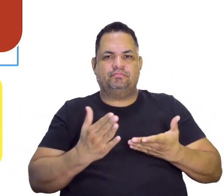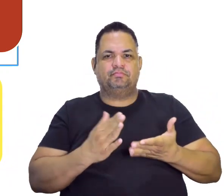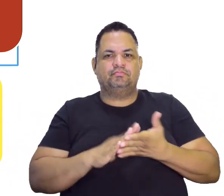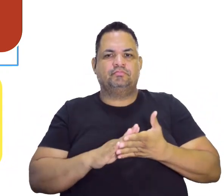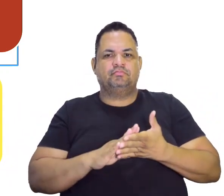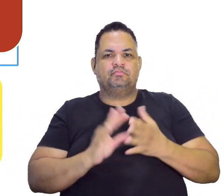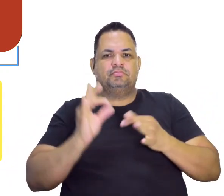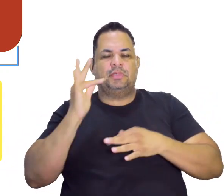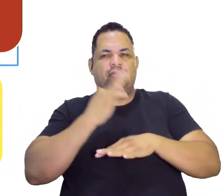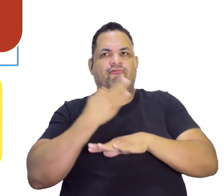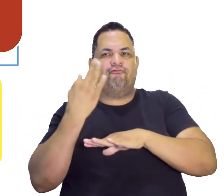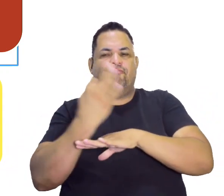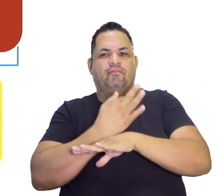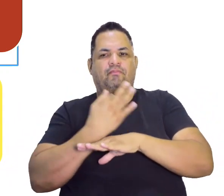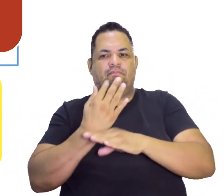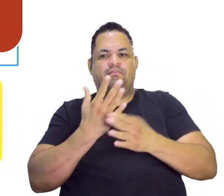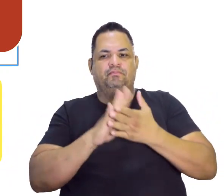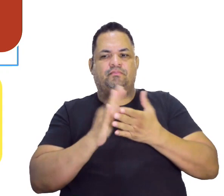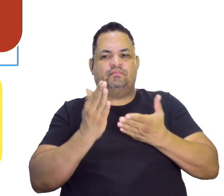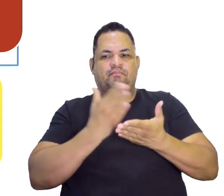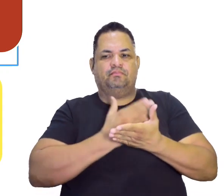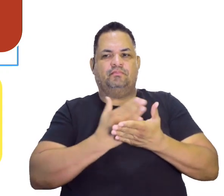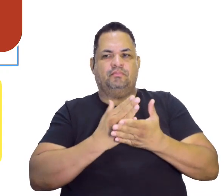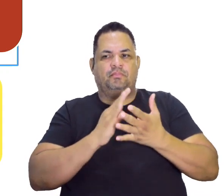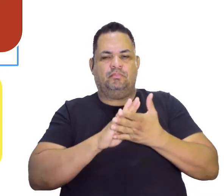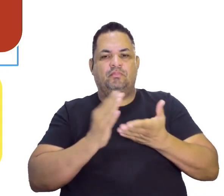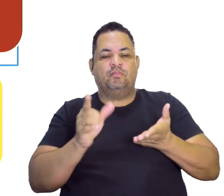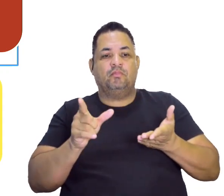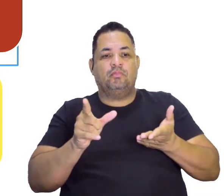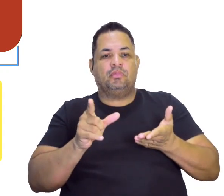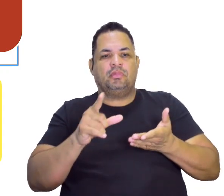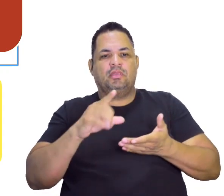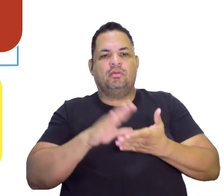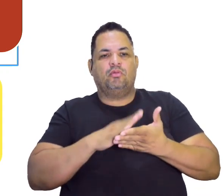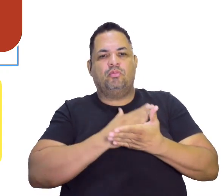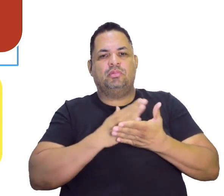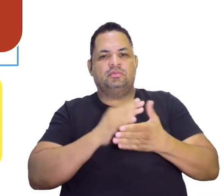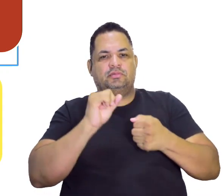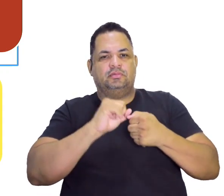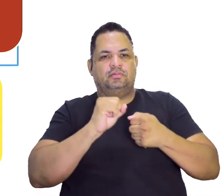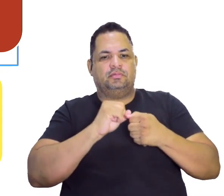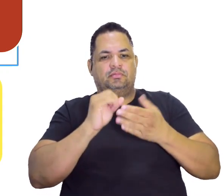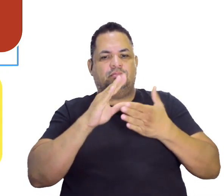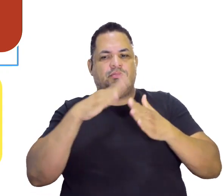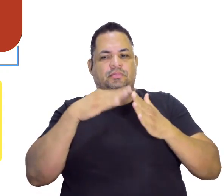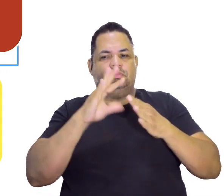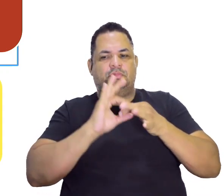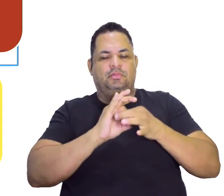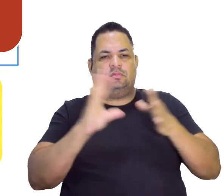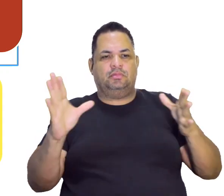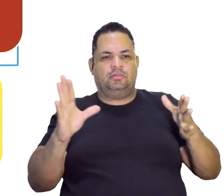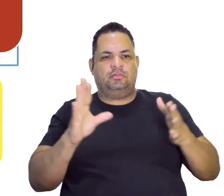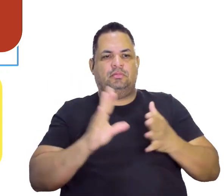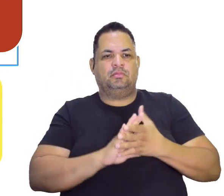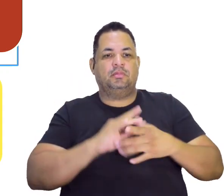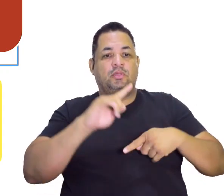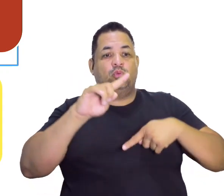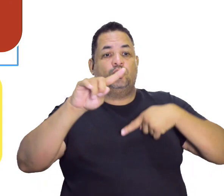aí, muito formal, eles passam a investir em pinceladas soltas.